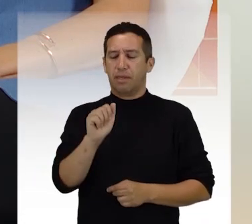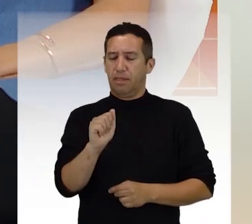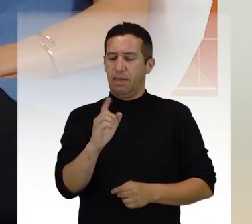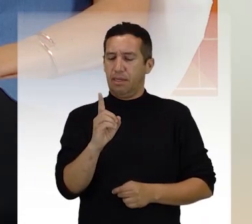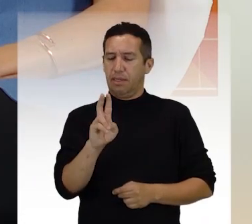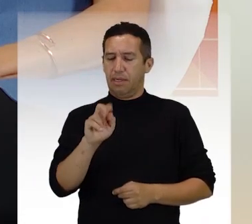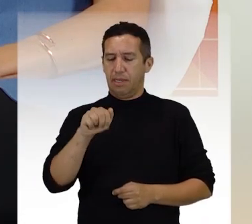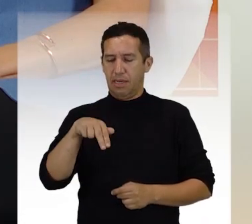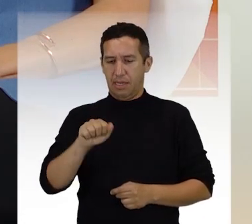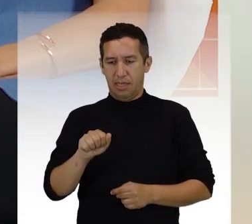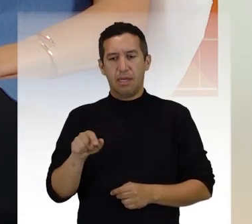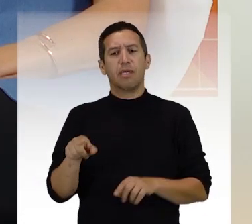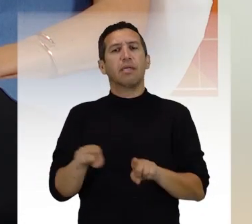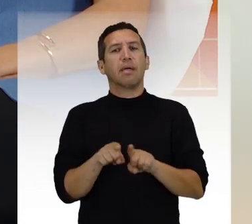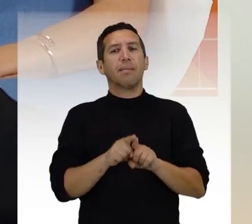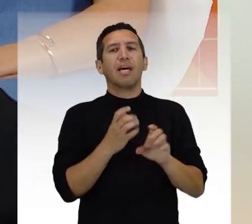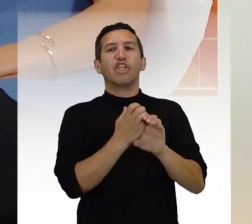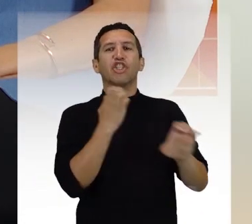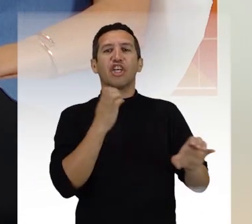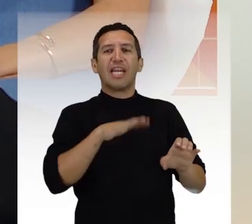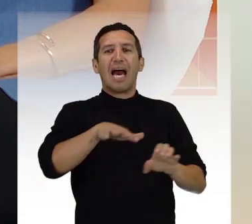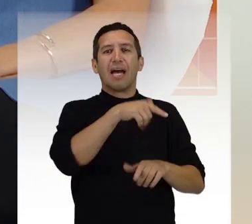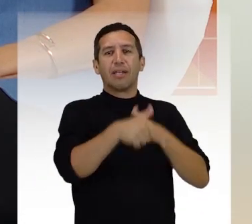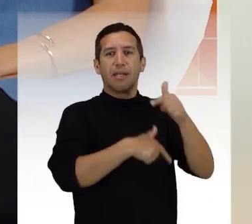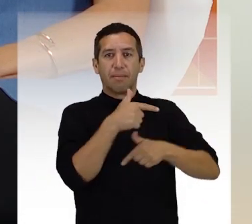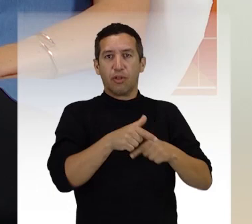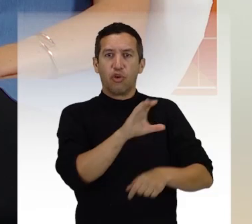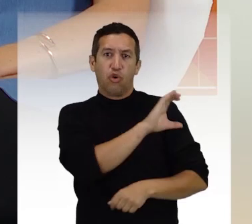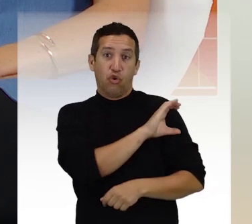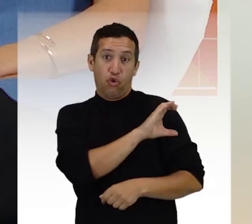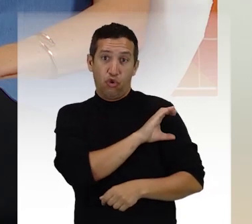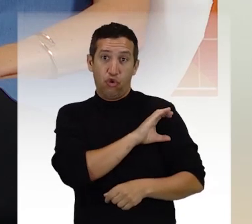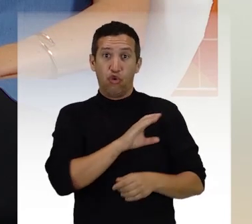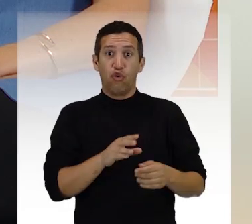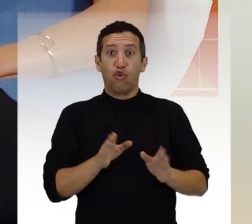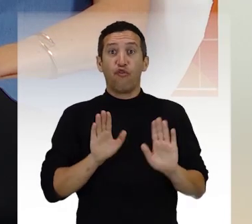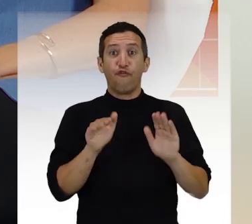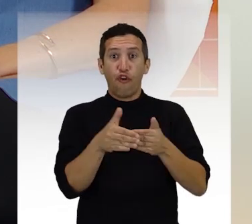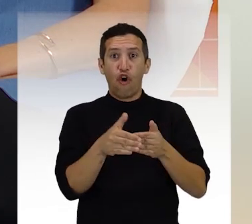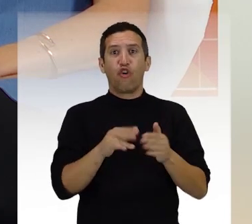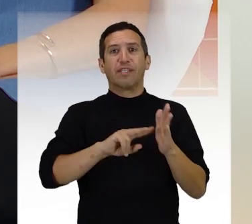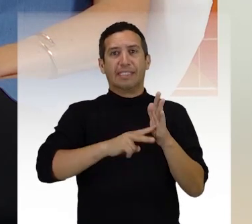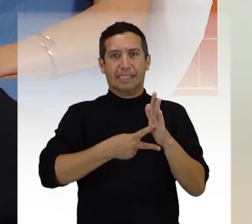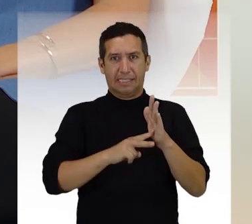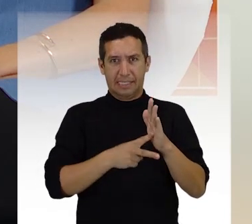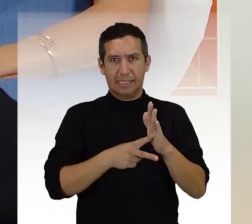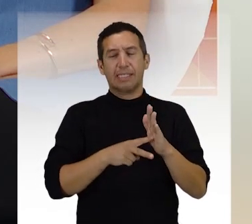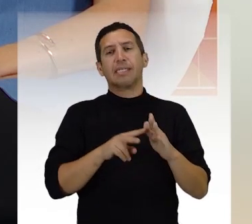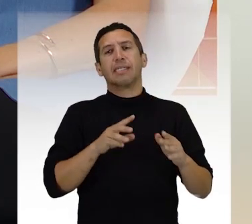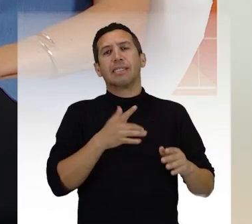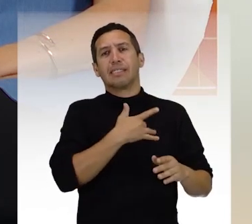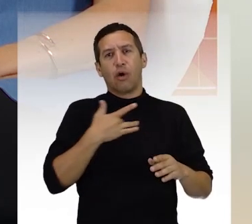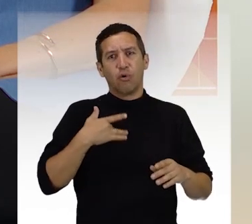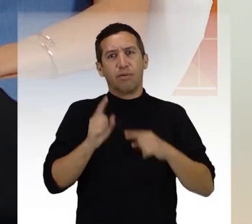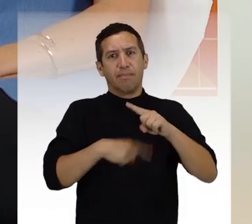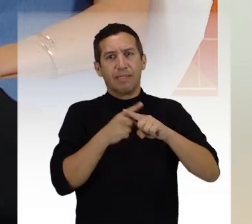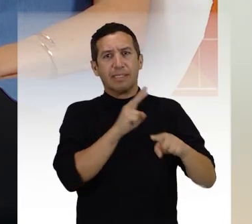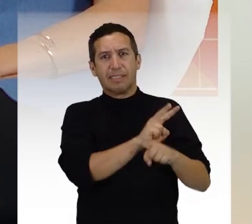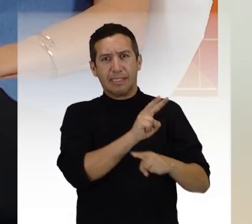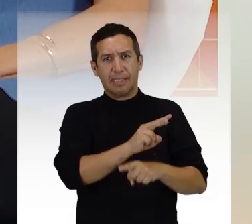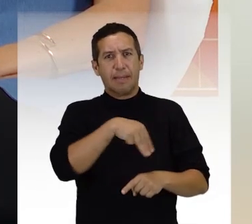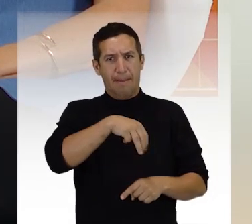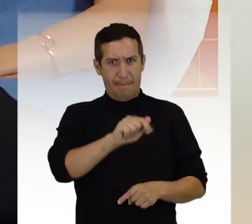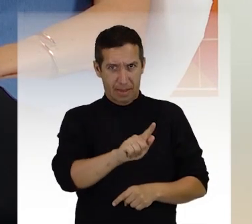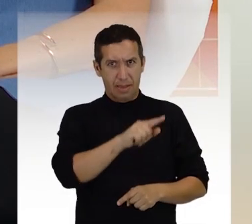Moura Souza, e engenheira de Segurança do Trabalho e coordenadora do Fórum Sindical e Popular de Saúde e Segurança do Trabalhador e Trabalhadora de